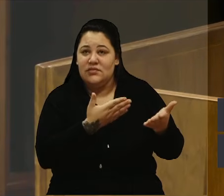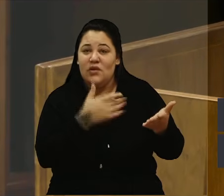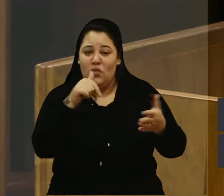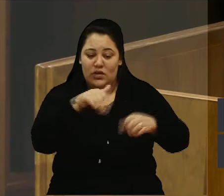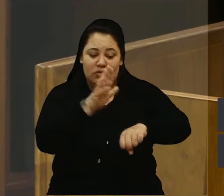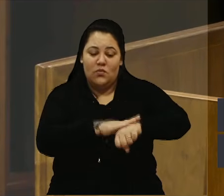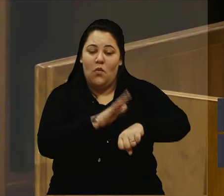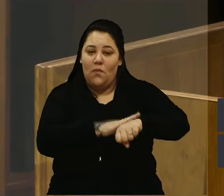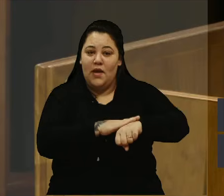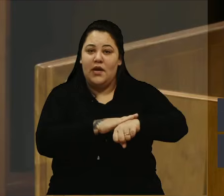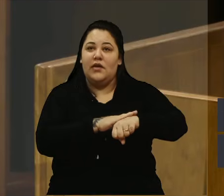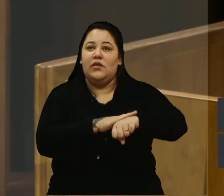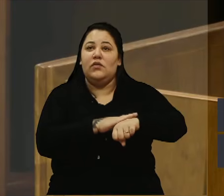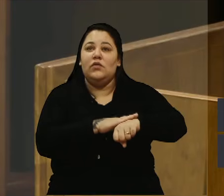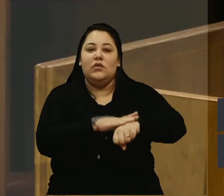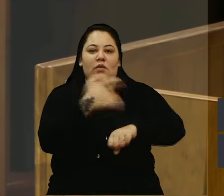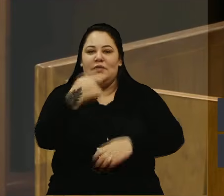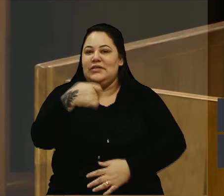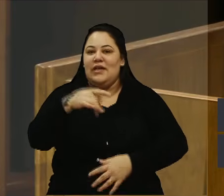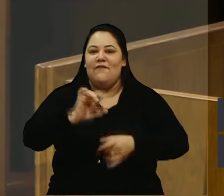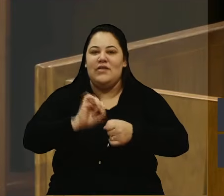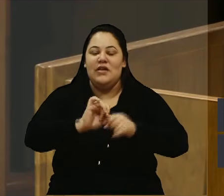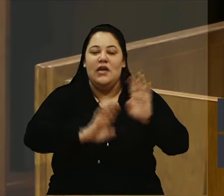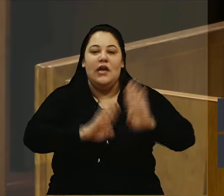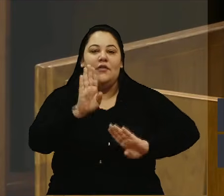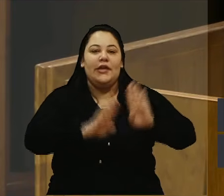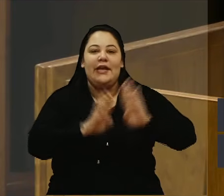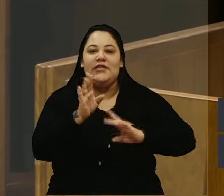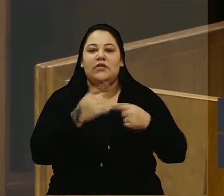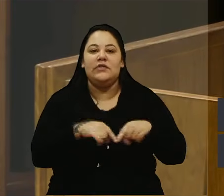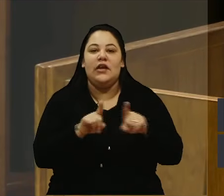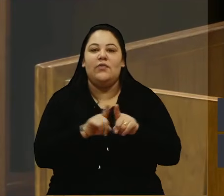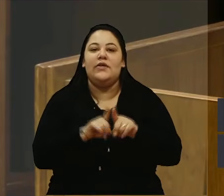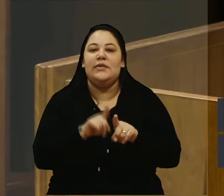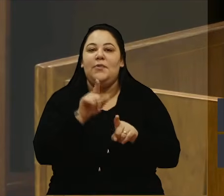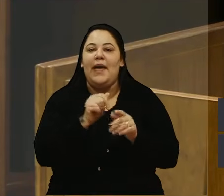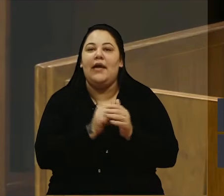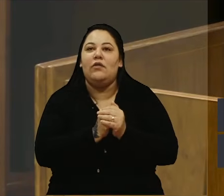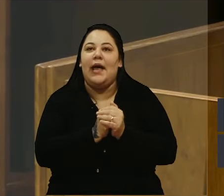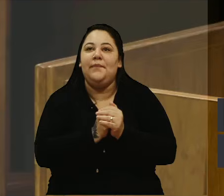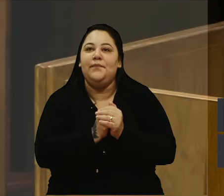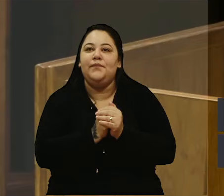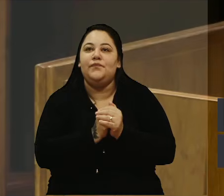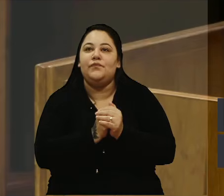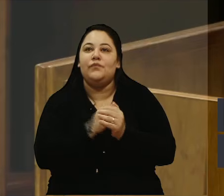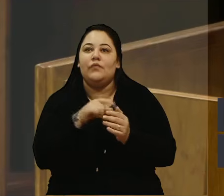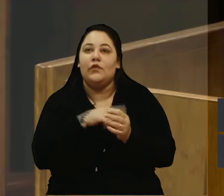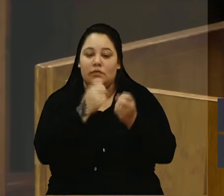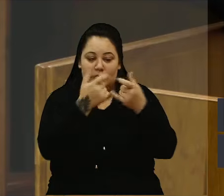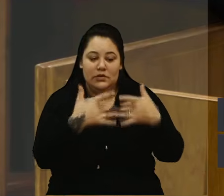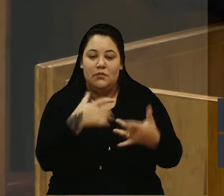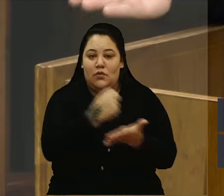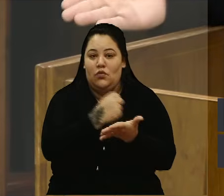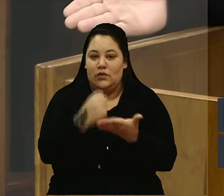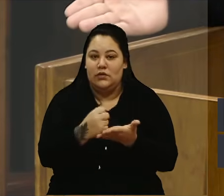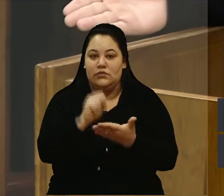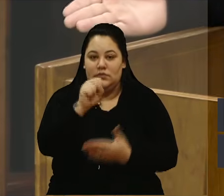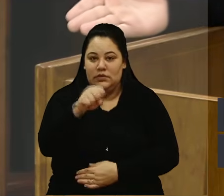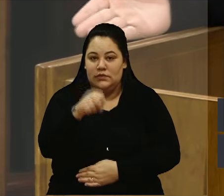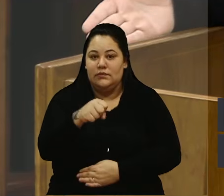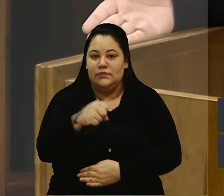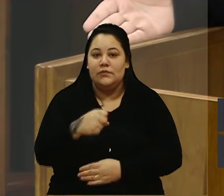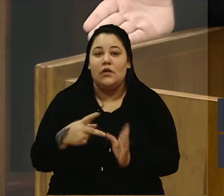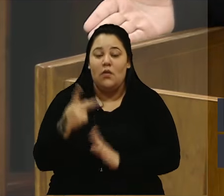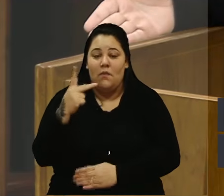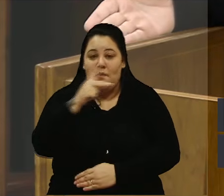estamos de calamidade, não precisa fazer licitação, deu deserta a adesão dos médicos no concurso, tem justificativa para contratar. O senhor foi vice-prefeito, vereador Felipe, o senhor